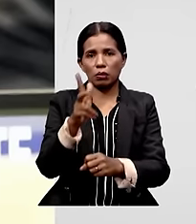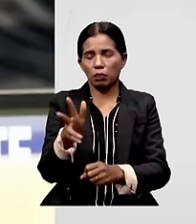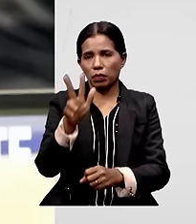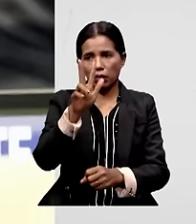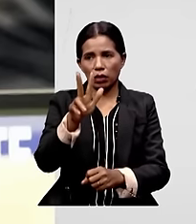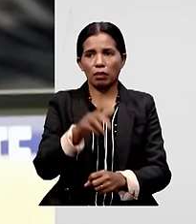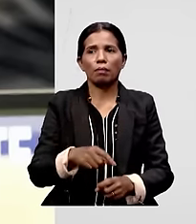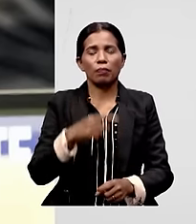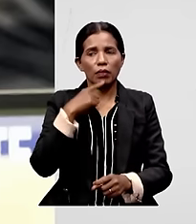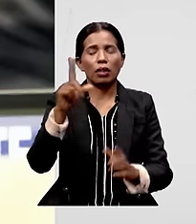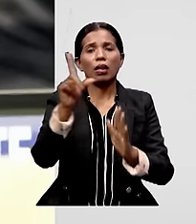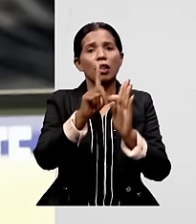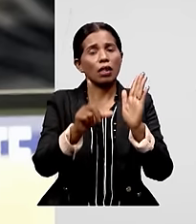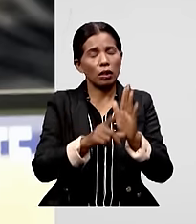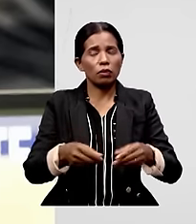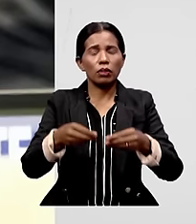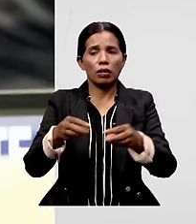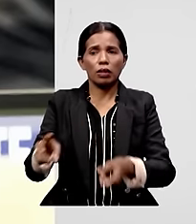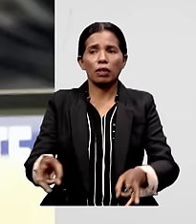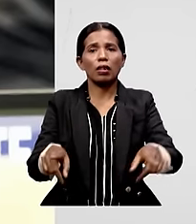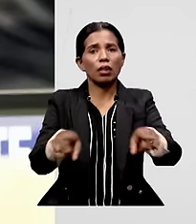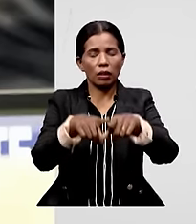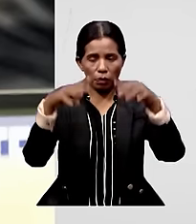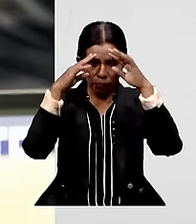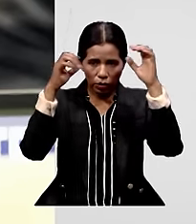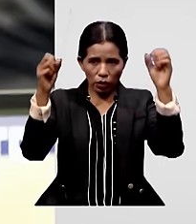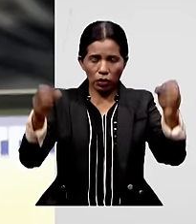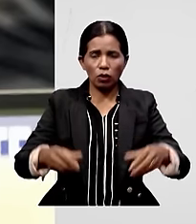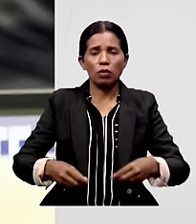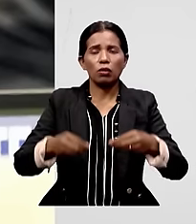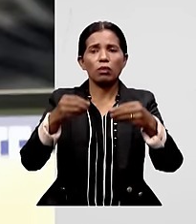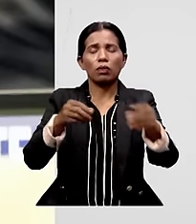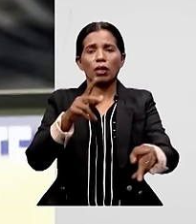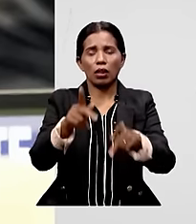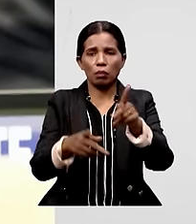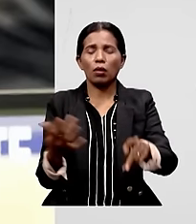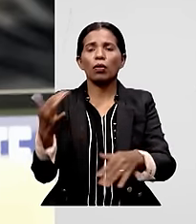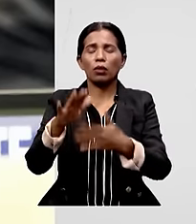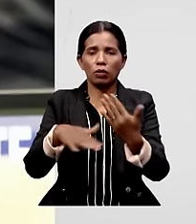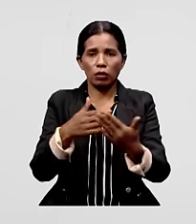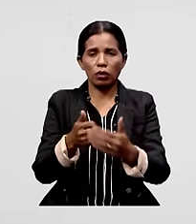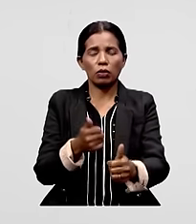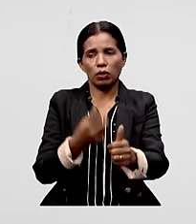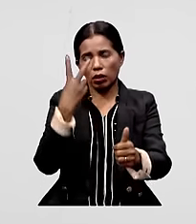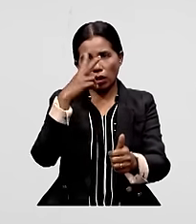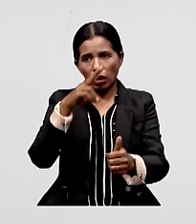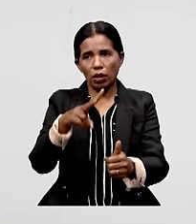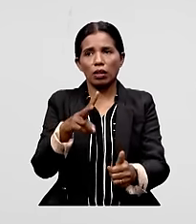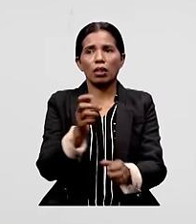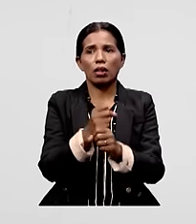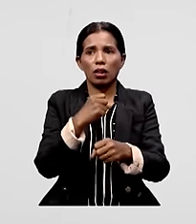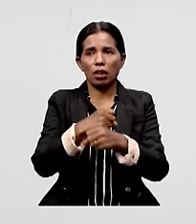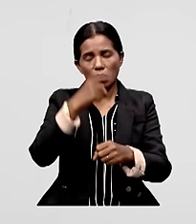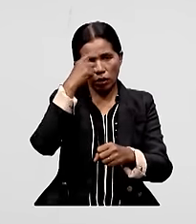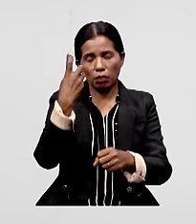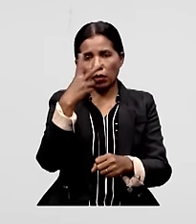Horta hateten lei fodalam bania nudar presidente da república hori foi indulta ba cidadão sira tuir avaliação ne ben ni halo tamba